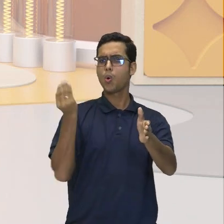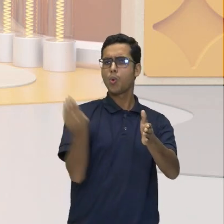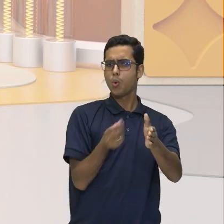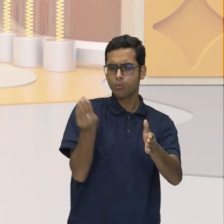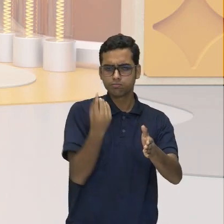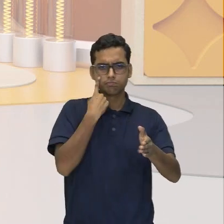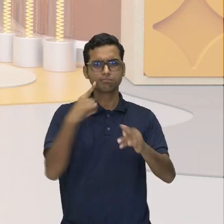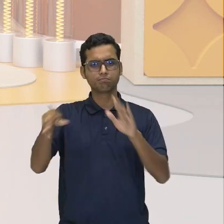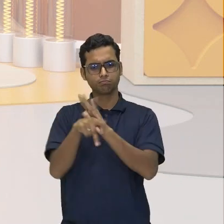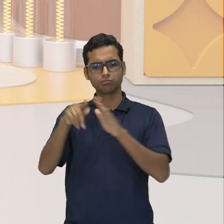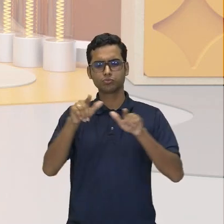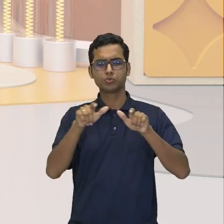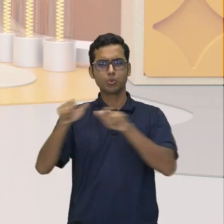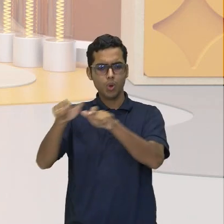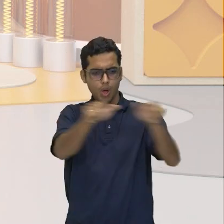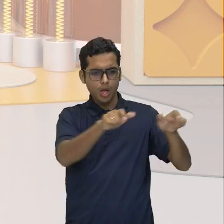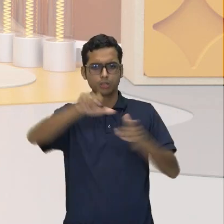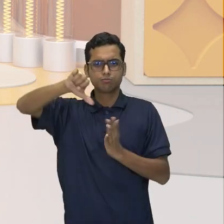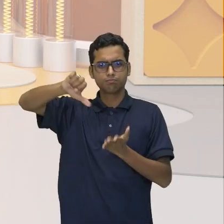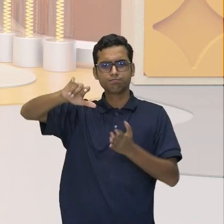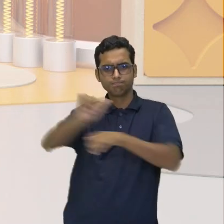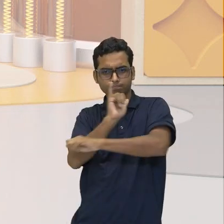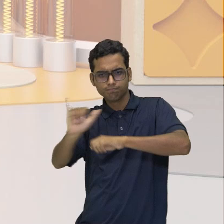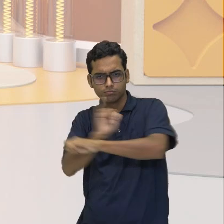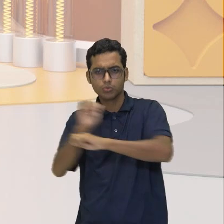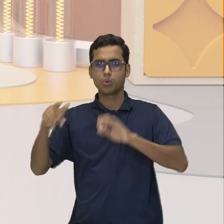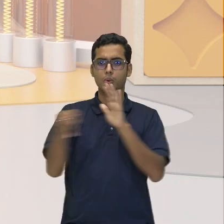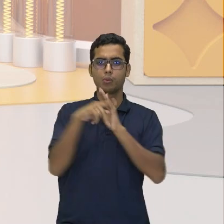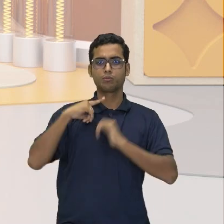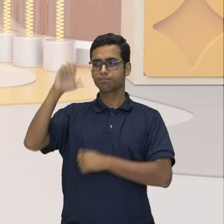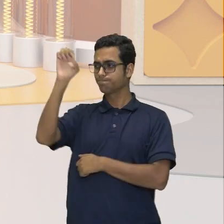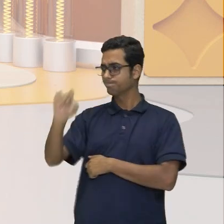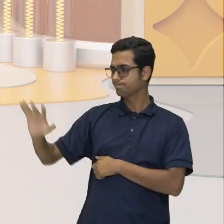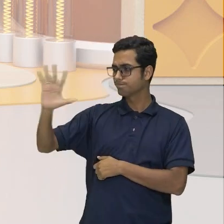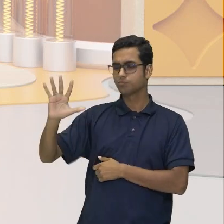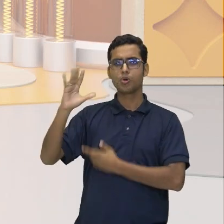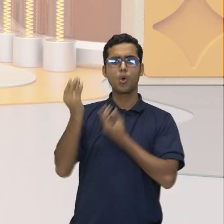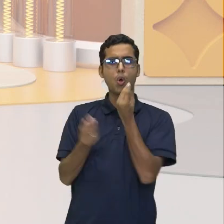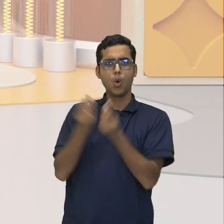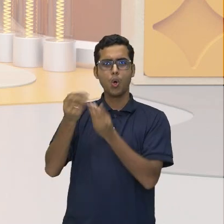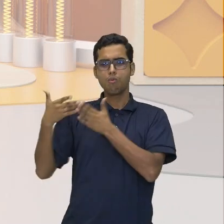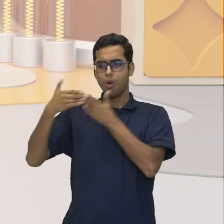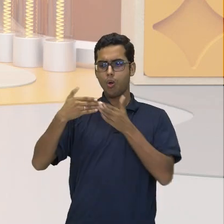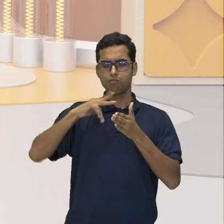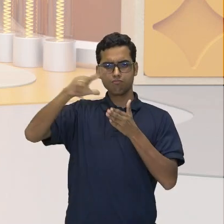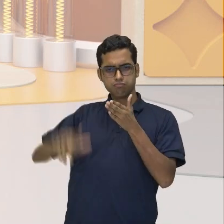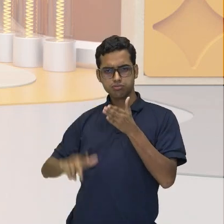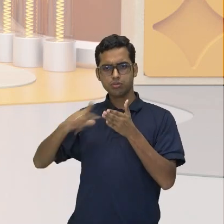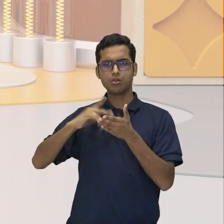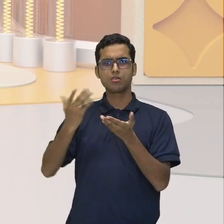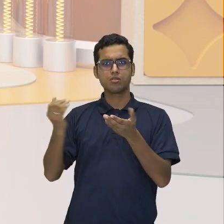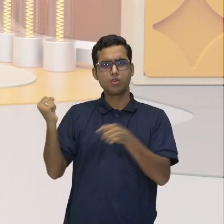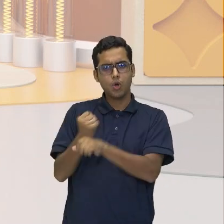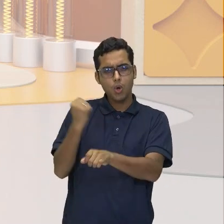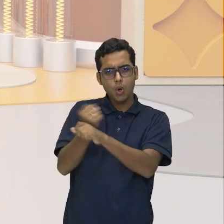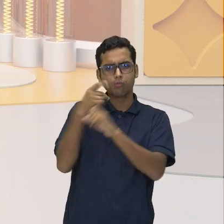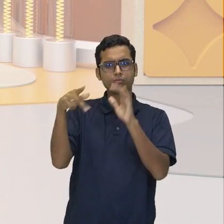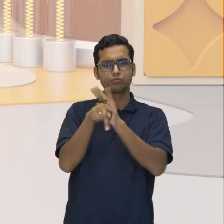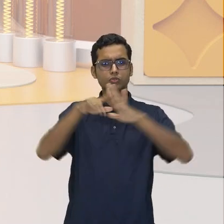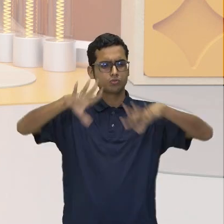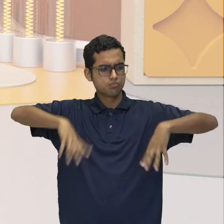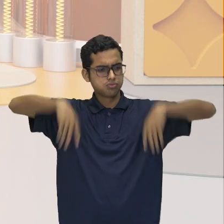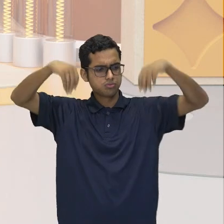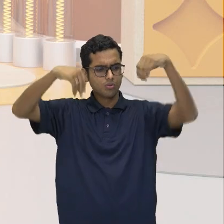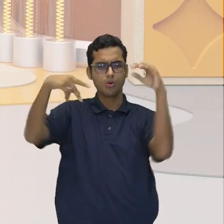pontos estratégicos, onde os europeus eles vão fundar fortificações, eles vão iniciar